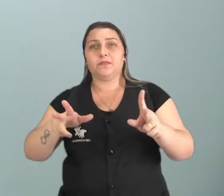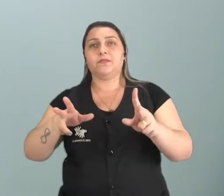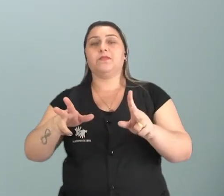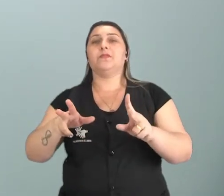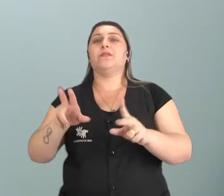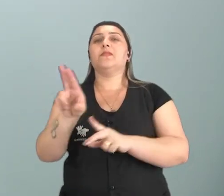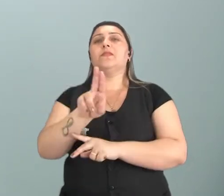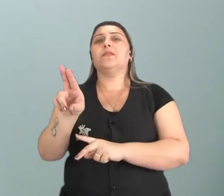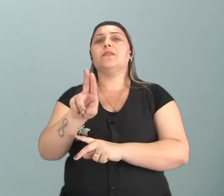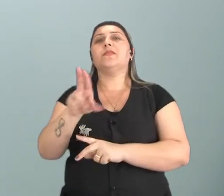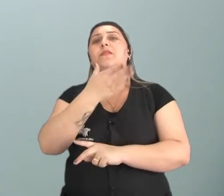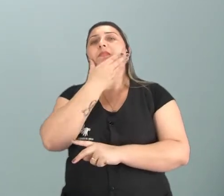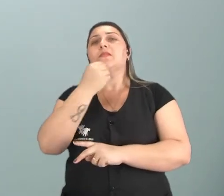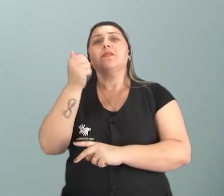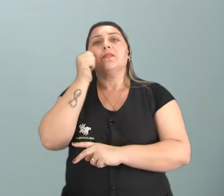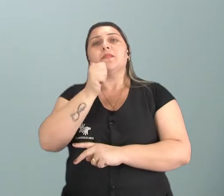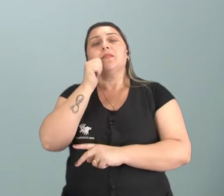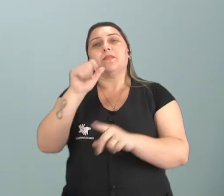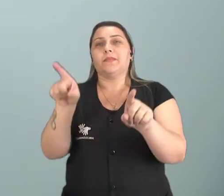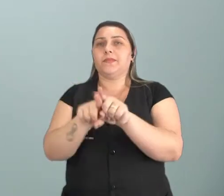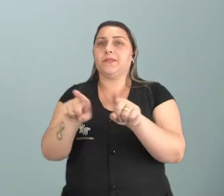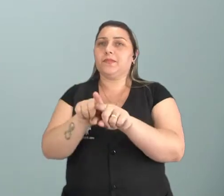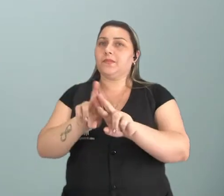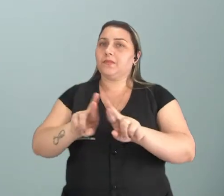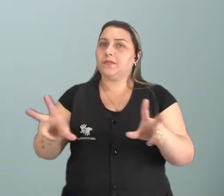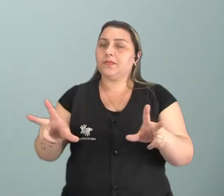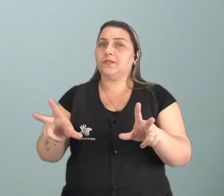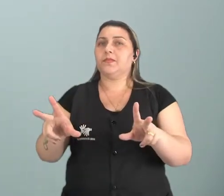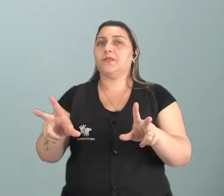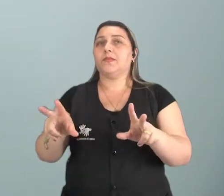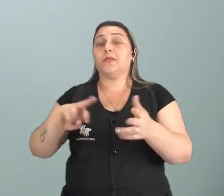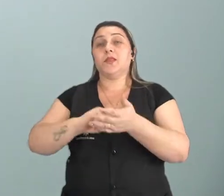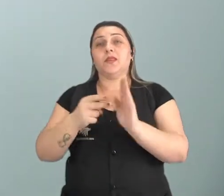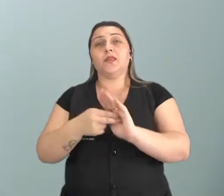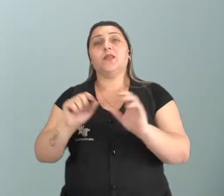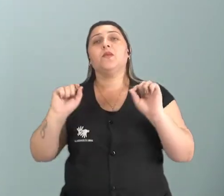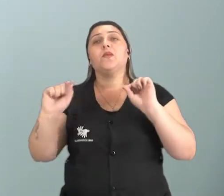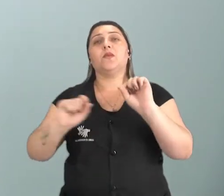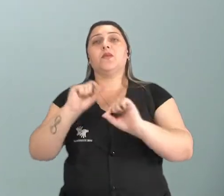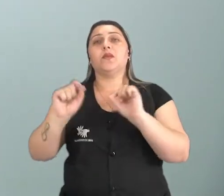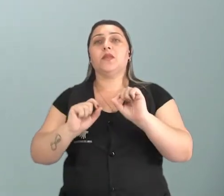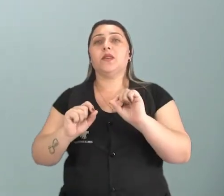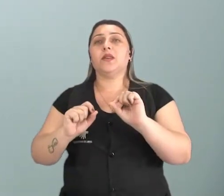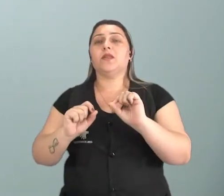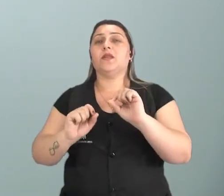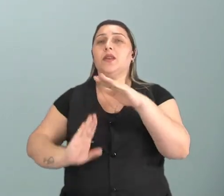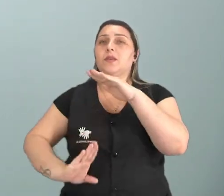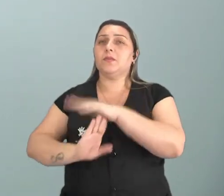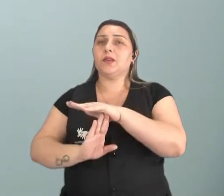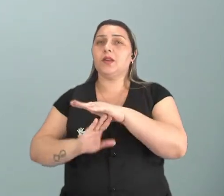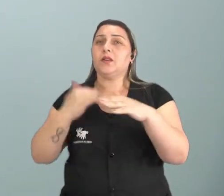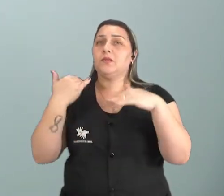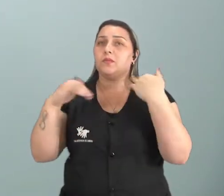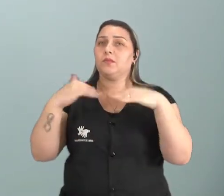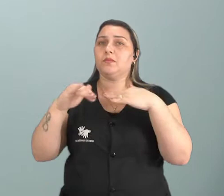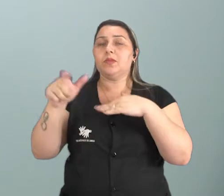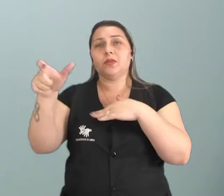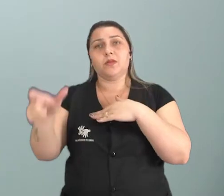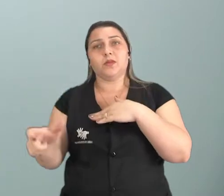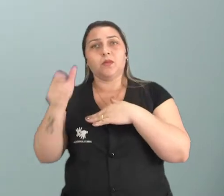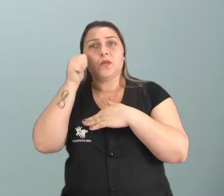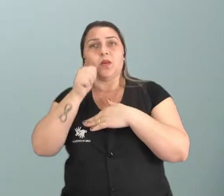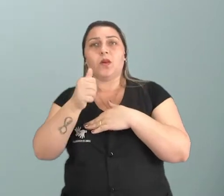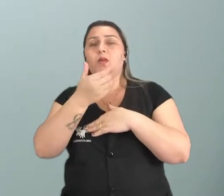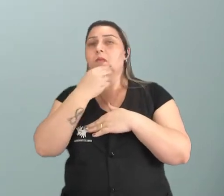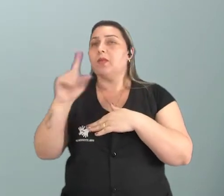da nomenclatura para homem e para mulheres, né? Isso não quer dizer que vá limitar movimentos para um ou para